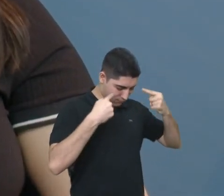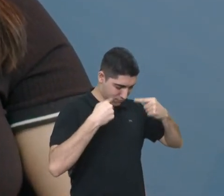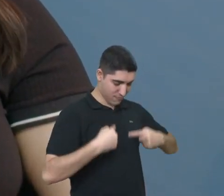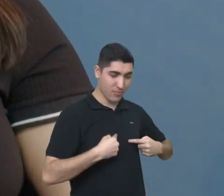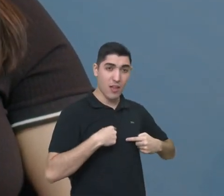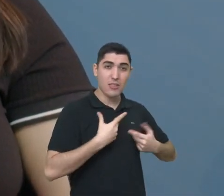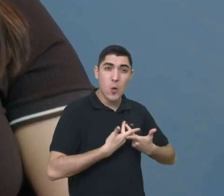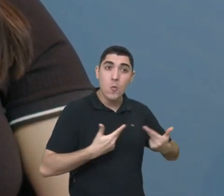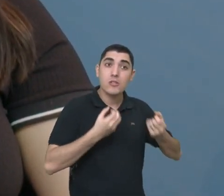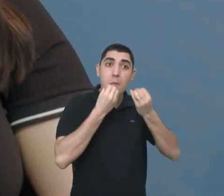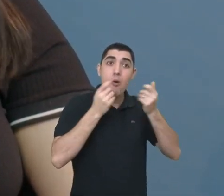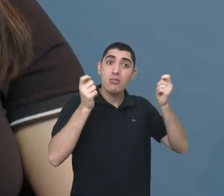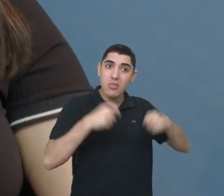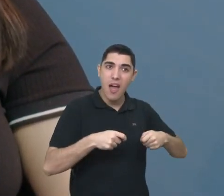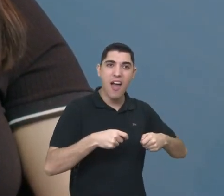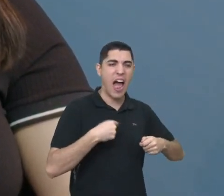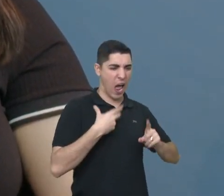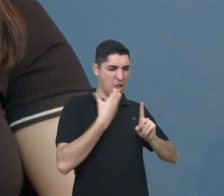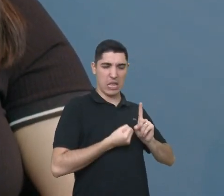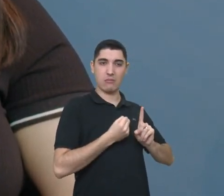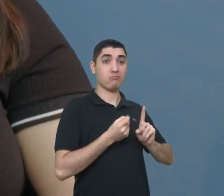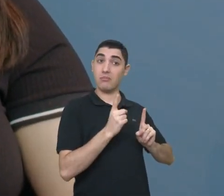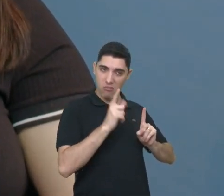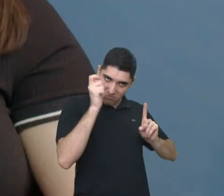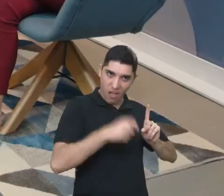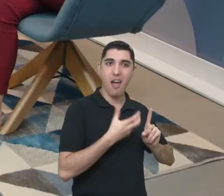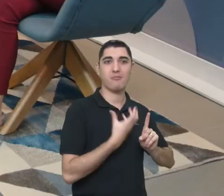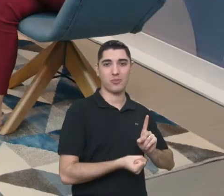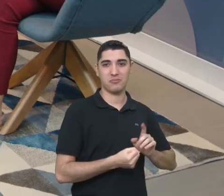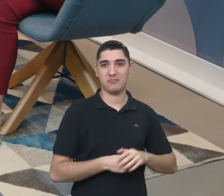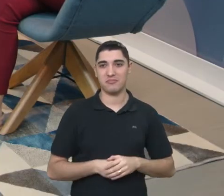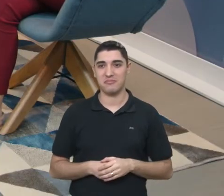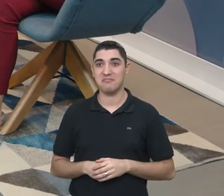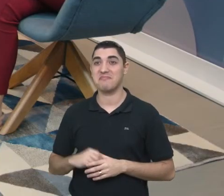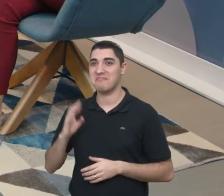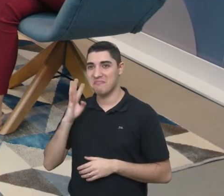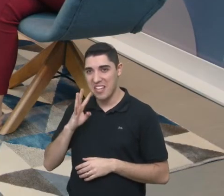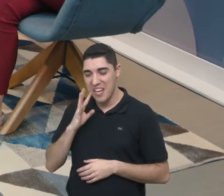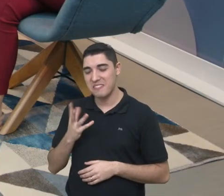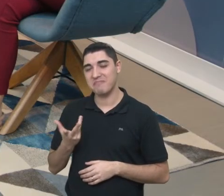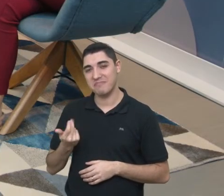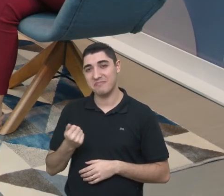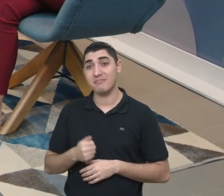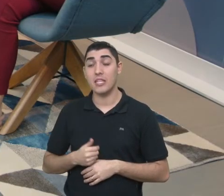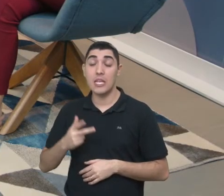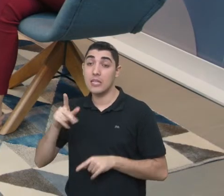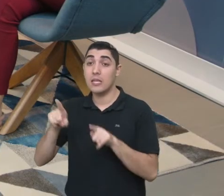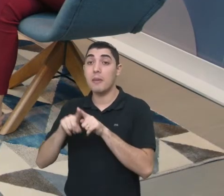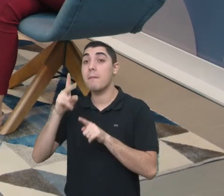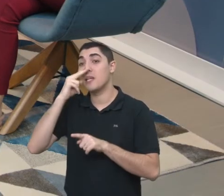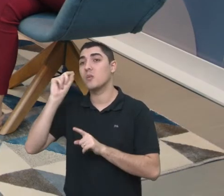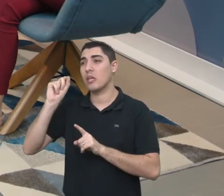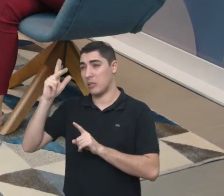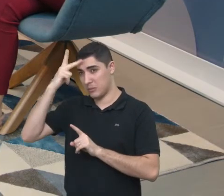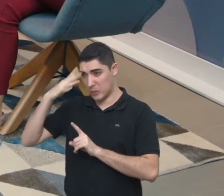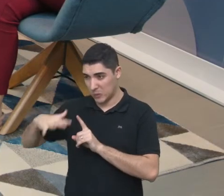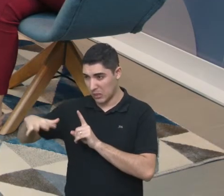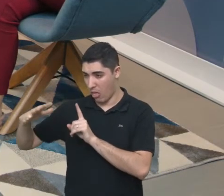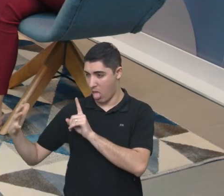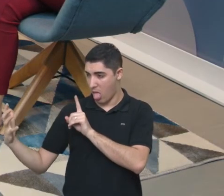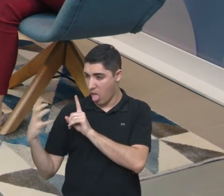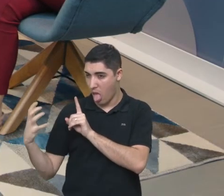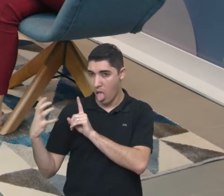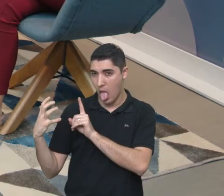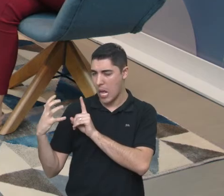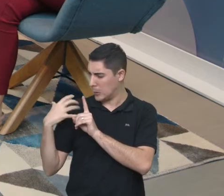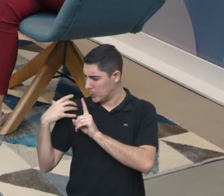boa que vai ser quase impossível não se aceitar. Natália? Muito bacana. Acredito que é um remar contra a maré. Né? A